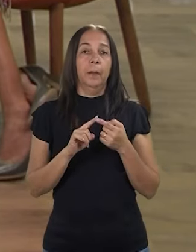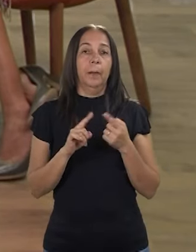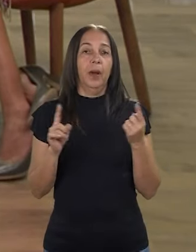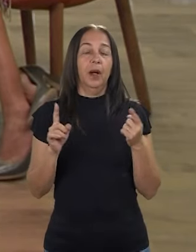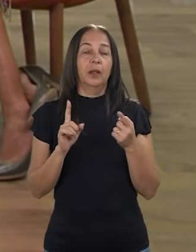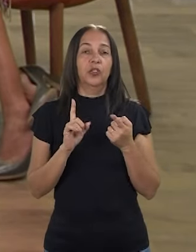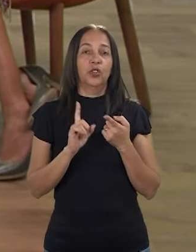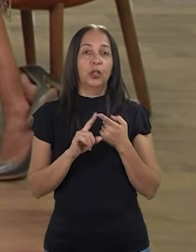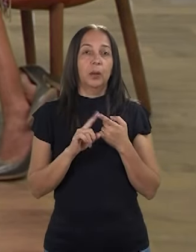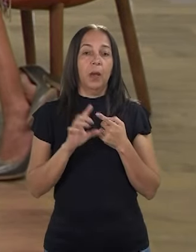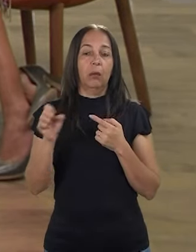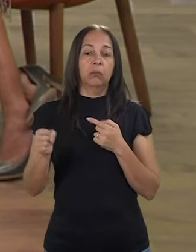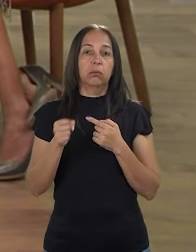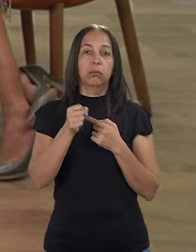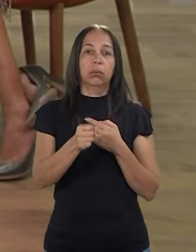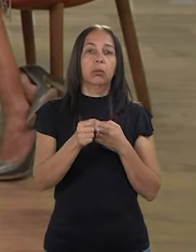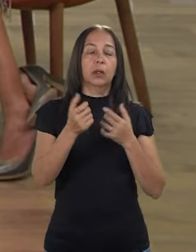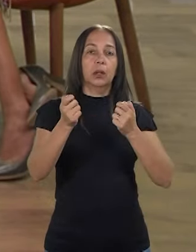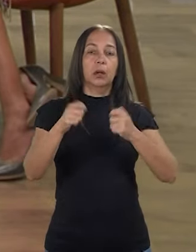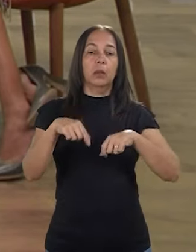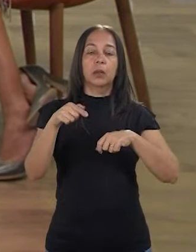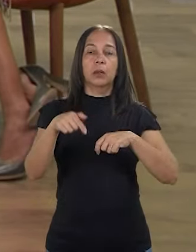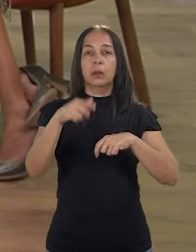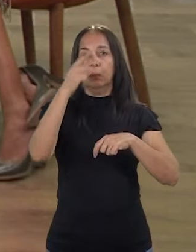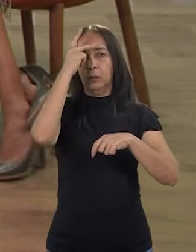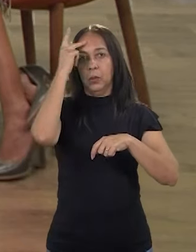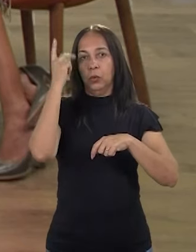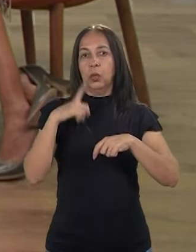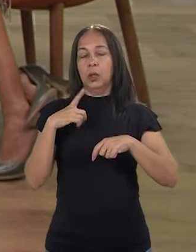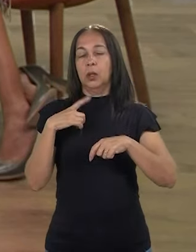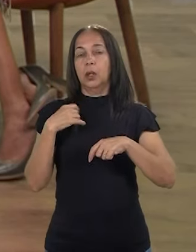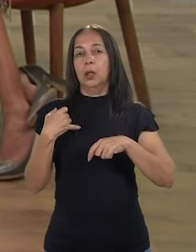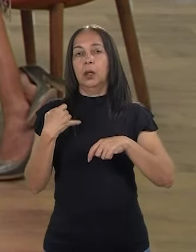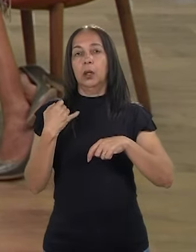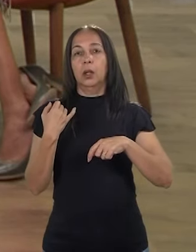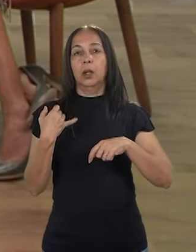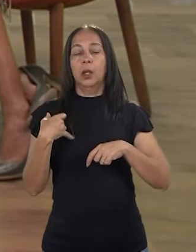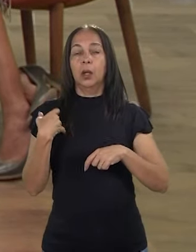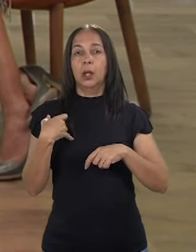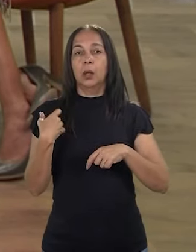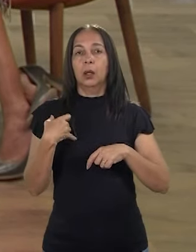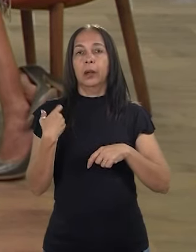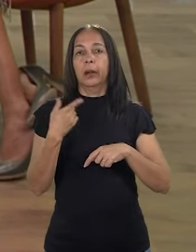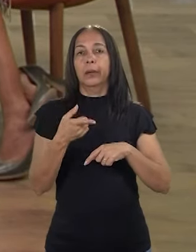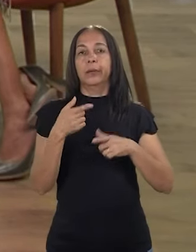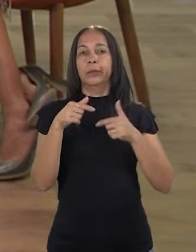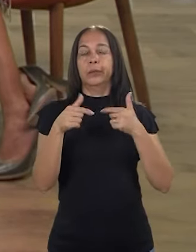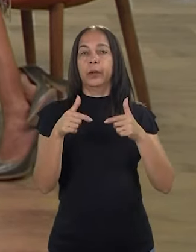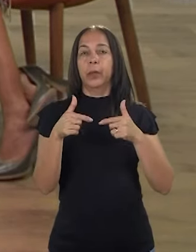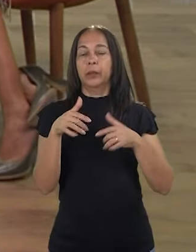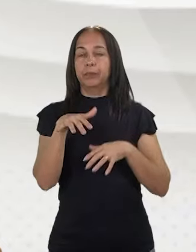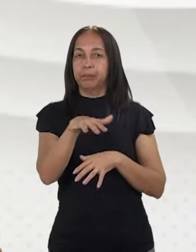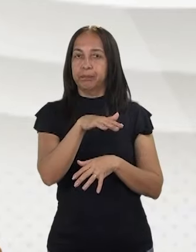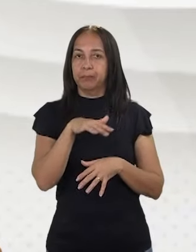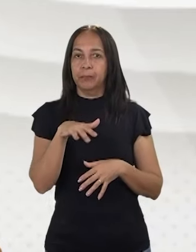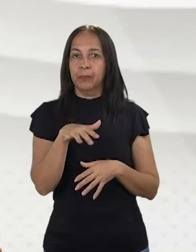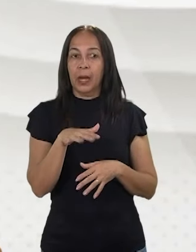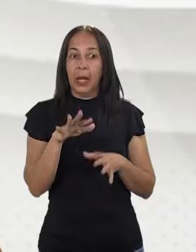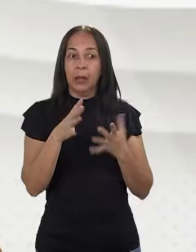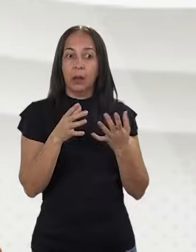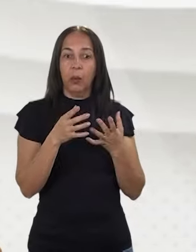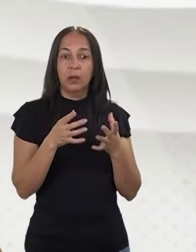tecnologia mas também a reinserção capacitação das pessoas que têm eh idade produtiva pro mercado